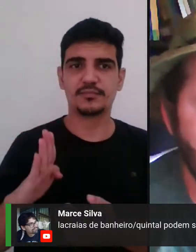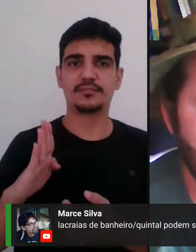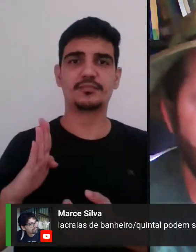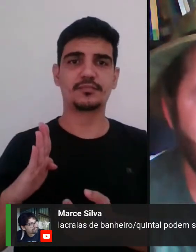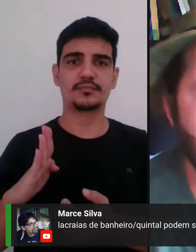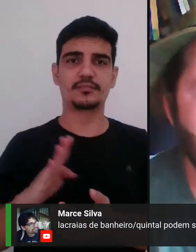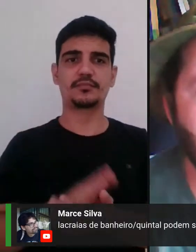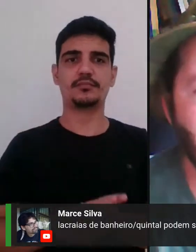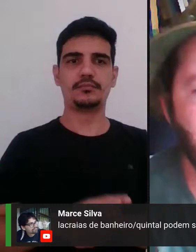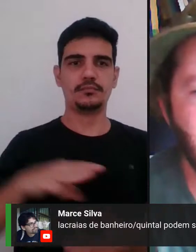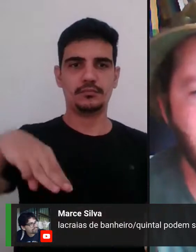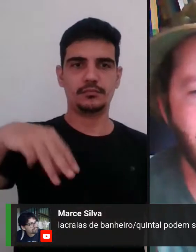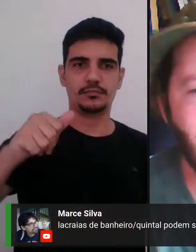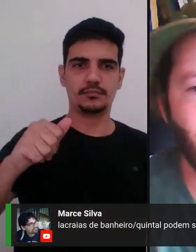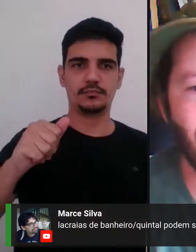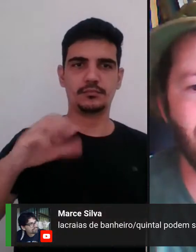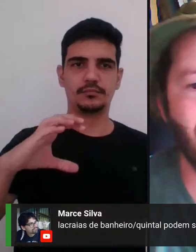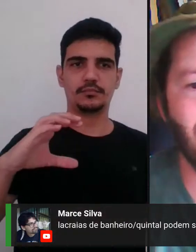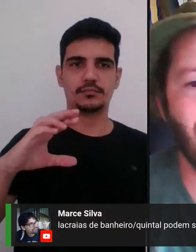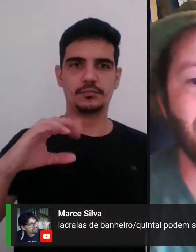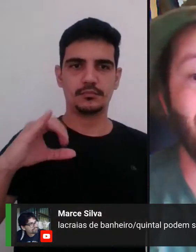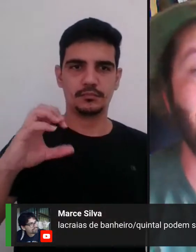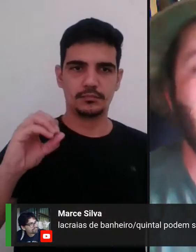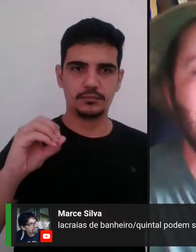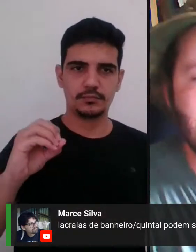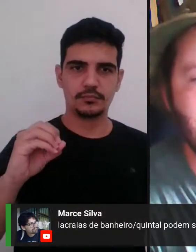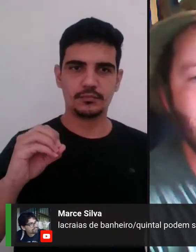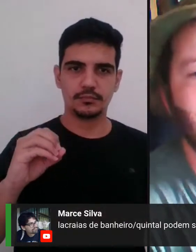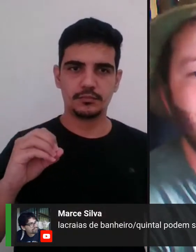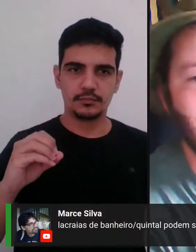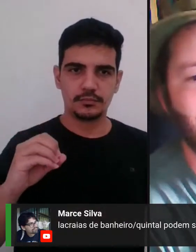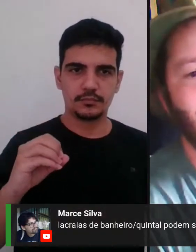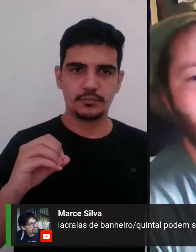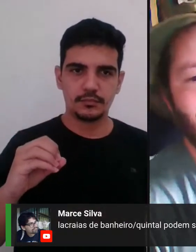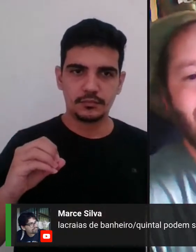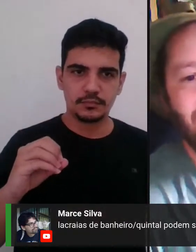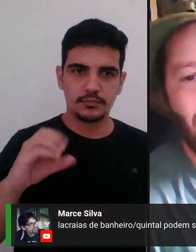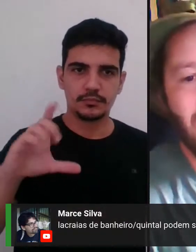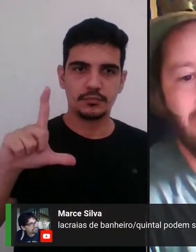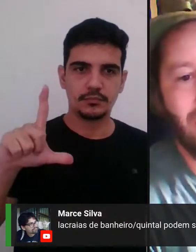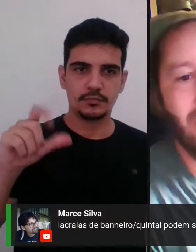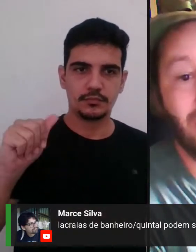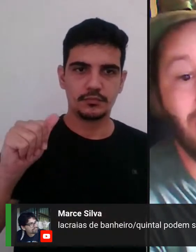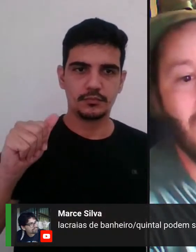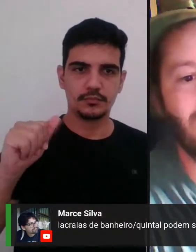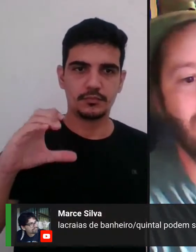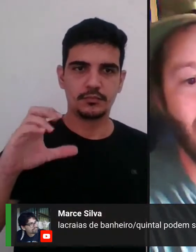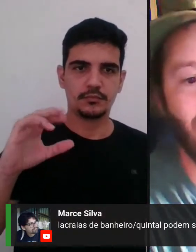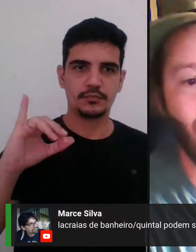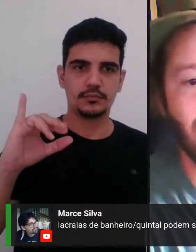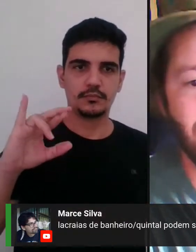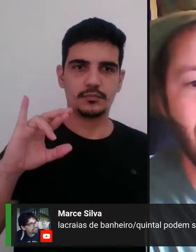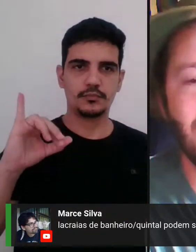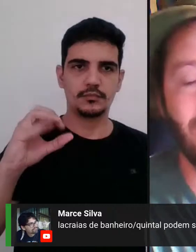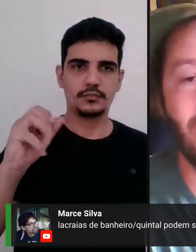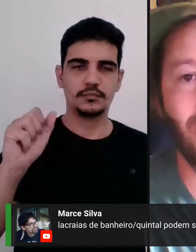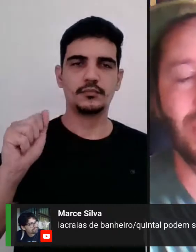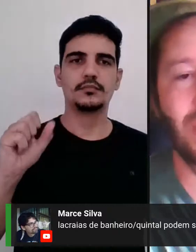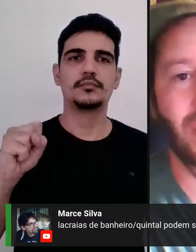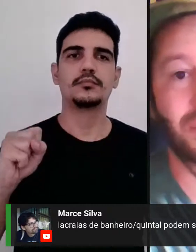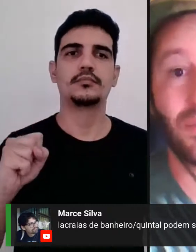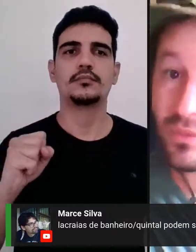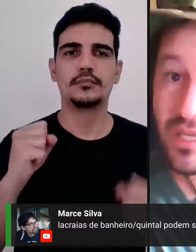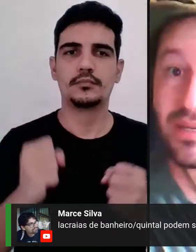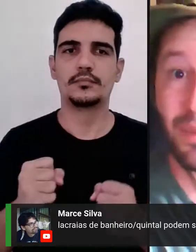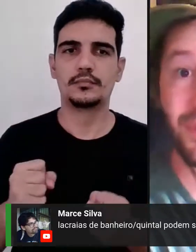O Márcio Silva, né? Lacraia de banheiro, que tal, pode ser fatais para pets? Excelente pergunta. Aqui em casa eu tenho 2 pets, né? Eu tenho